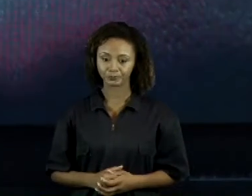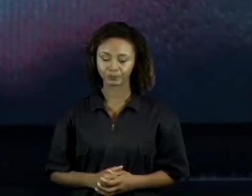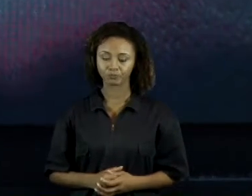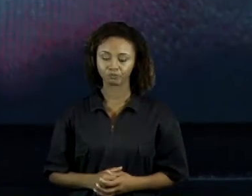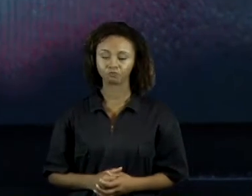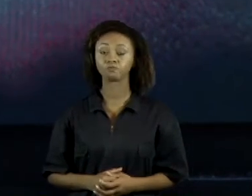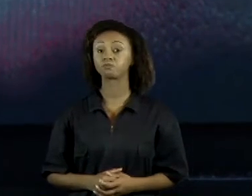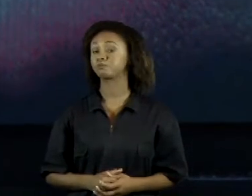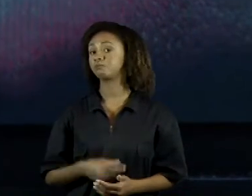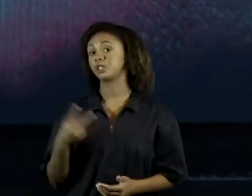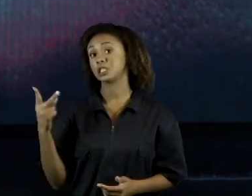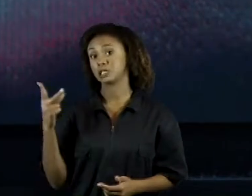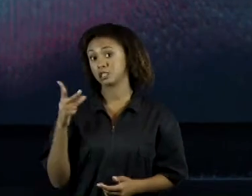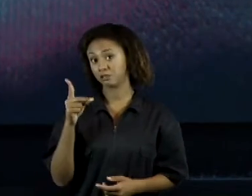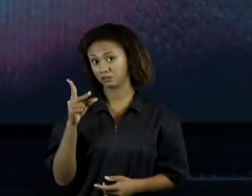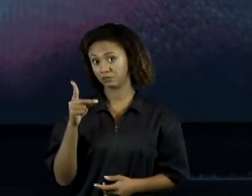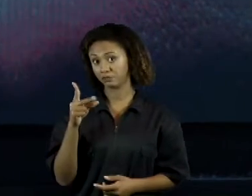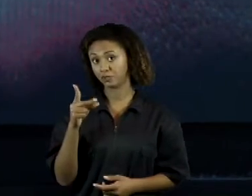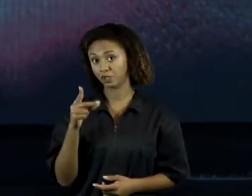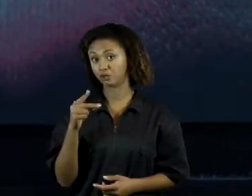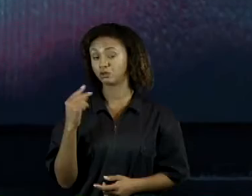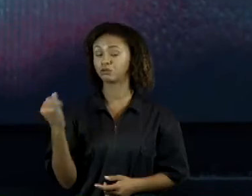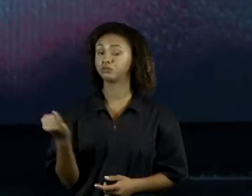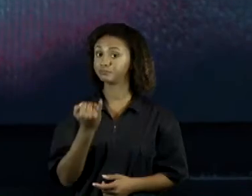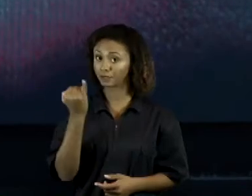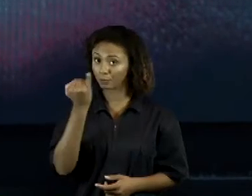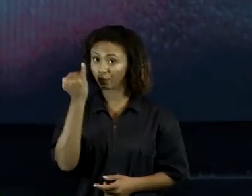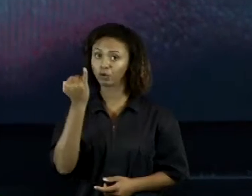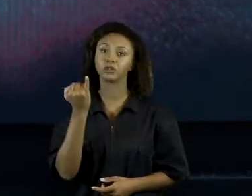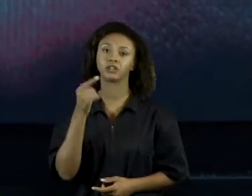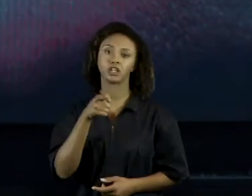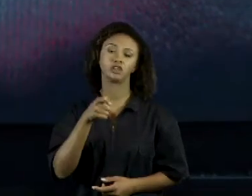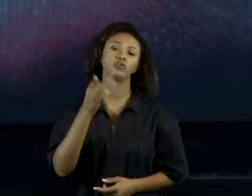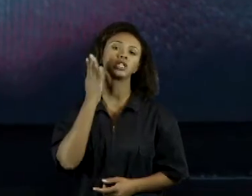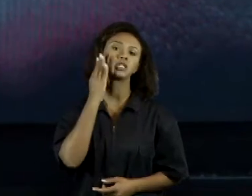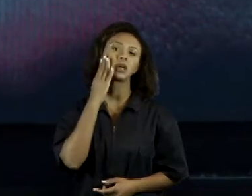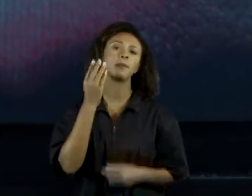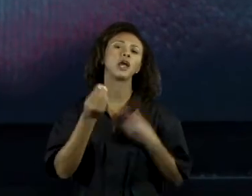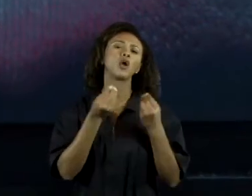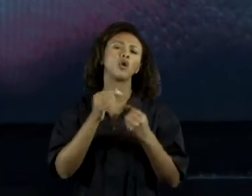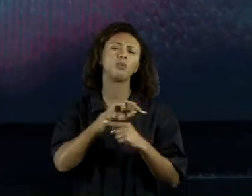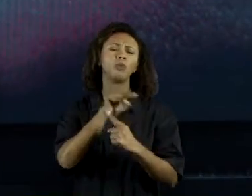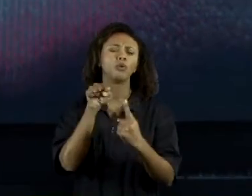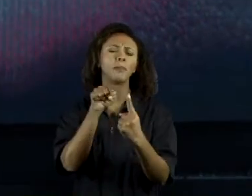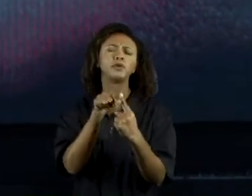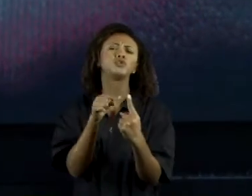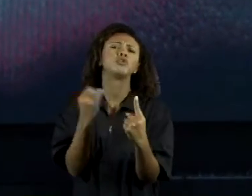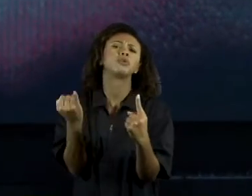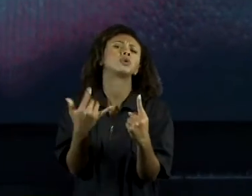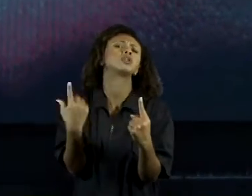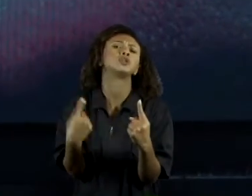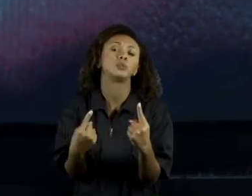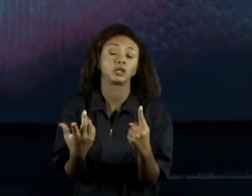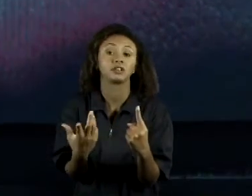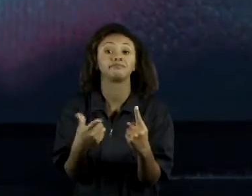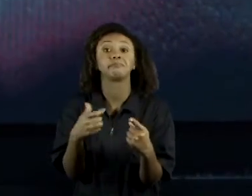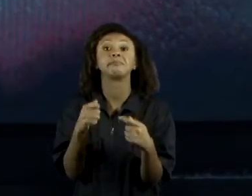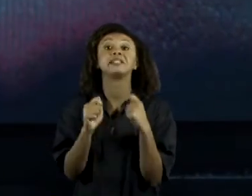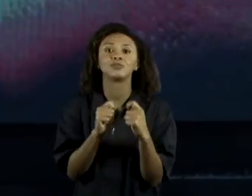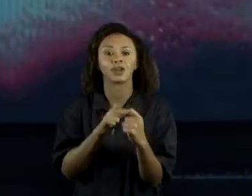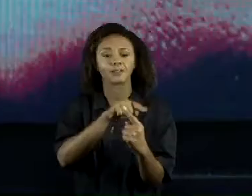O segundo princípio importante para você descobrir o poder do propósito é: